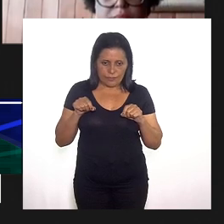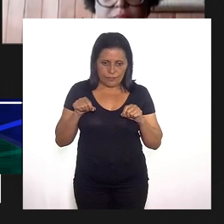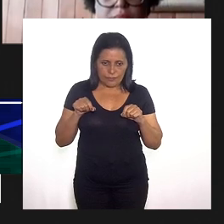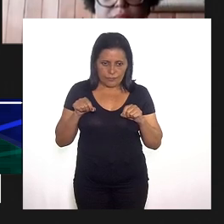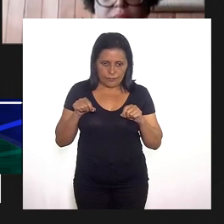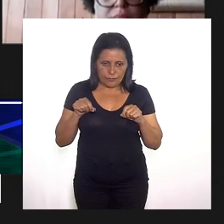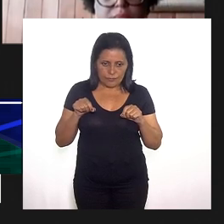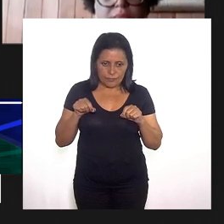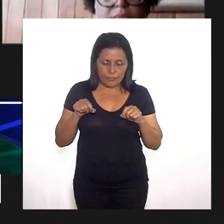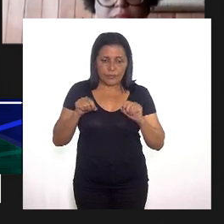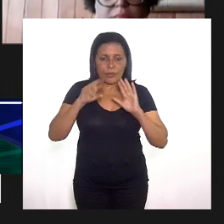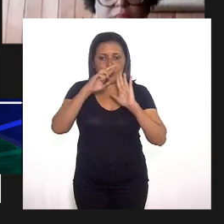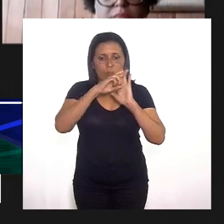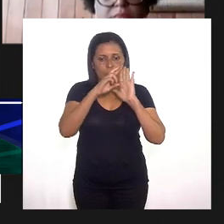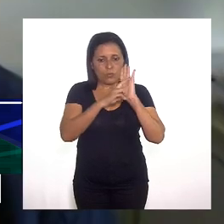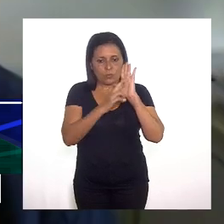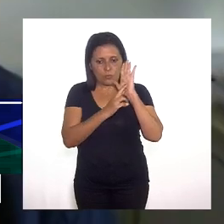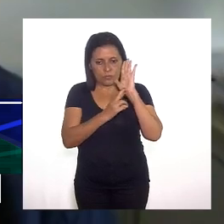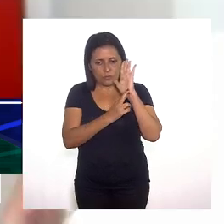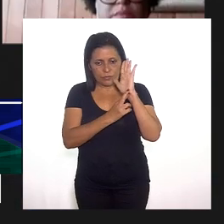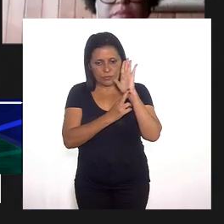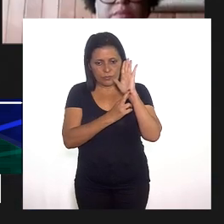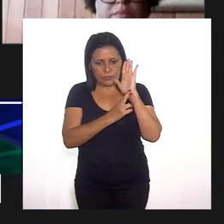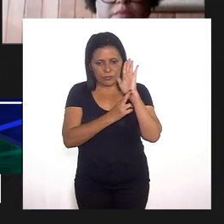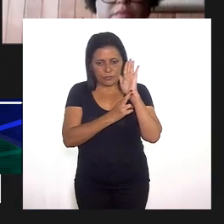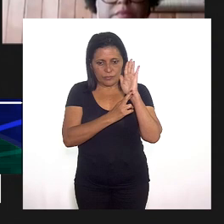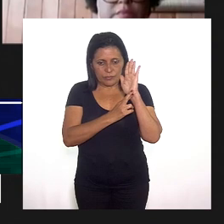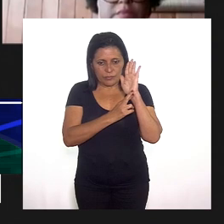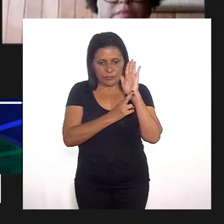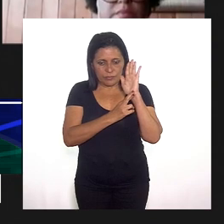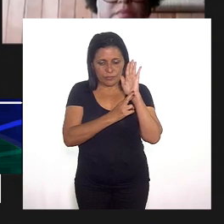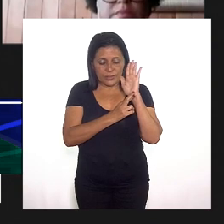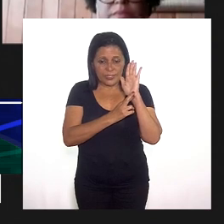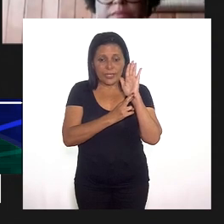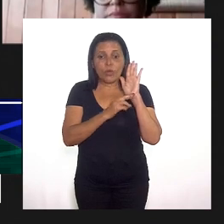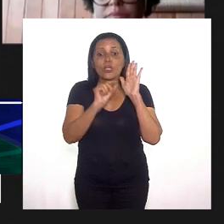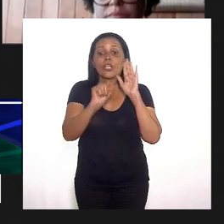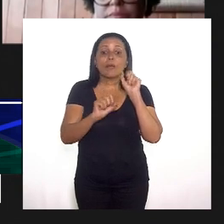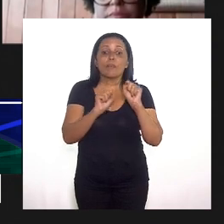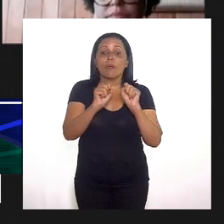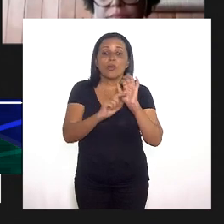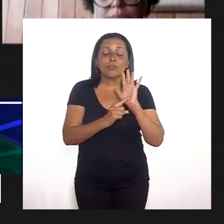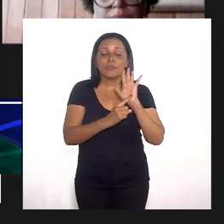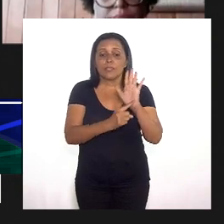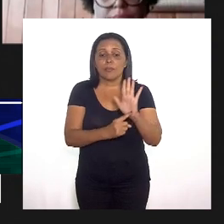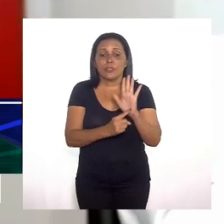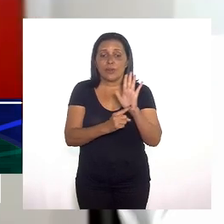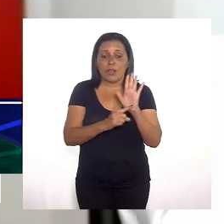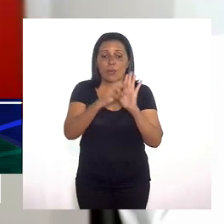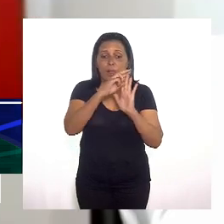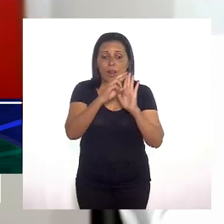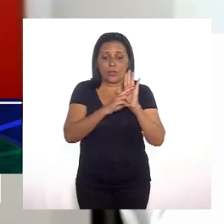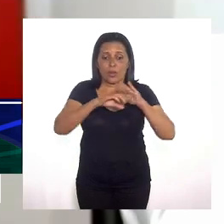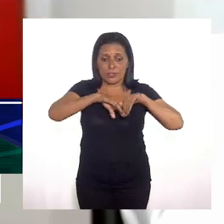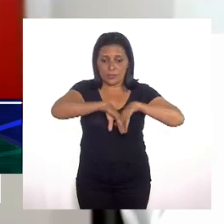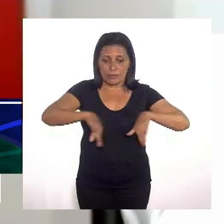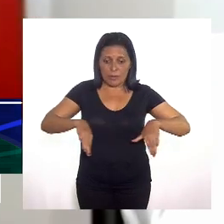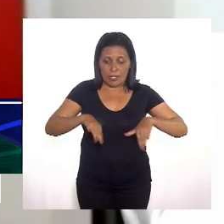aditivo. Eu li o relatório... Olha só, Luiz, o que pode fazer é apresentar um relatório em